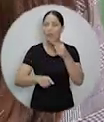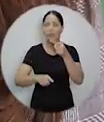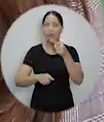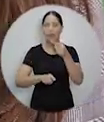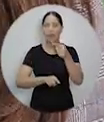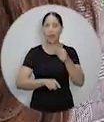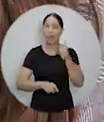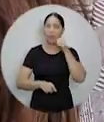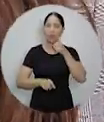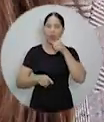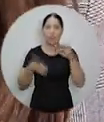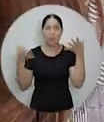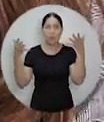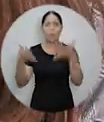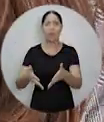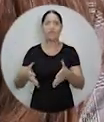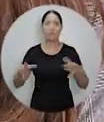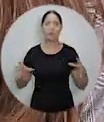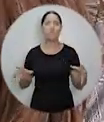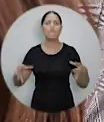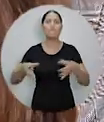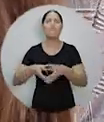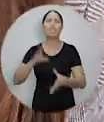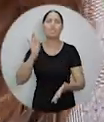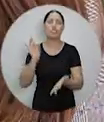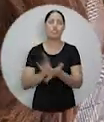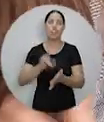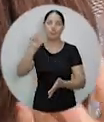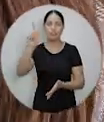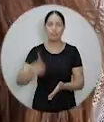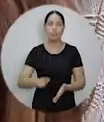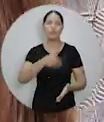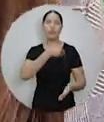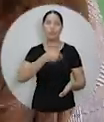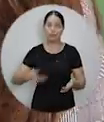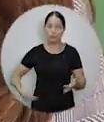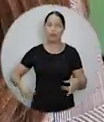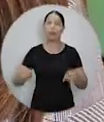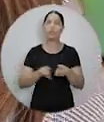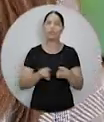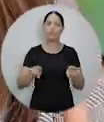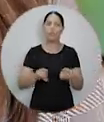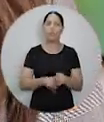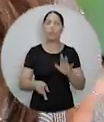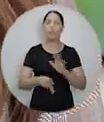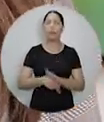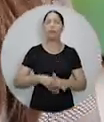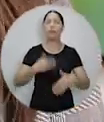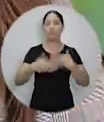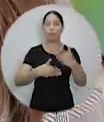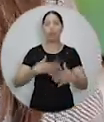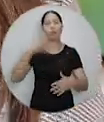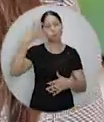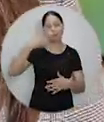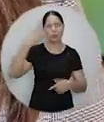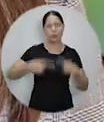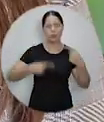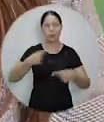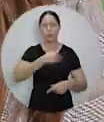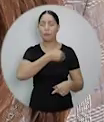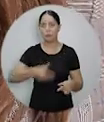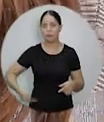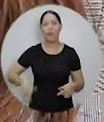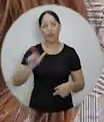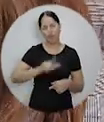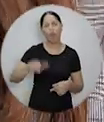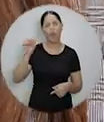vedam, né, aquele palanque que nós poderíamos formar a partir das gestões públicas, a partir da execução de políticas públicas.